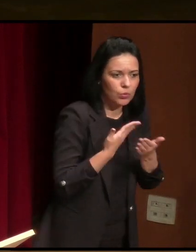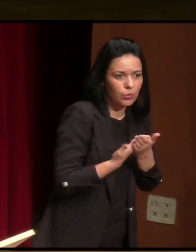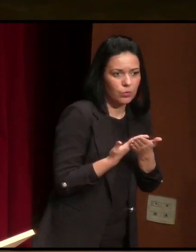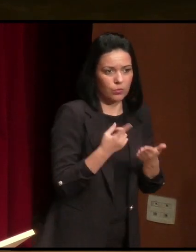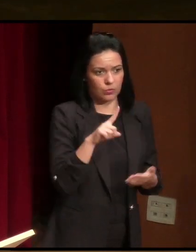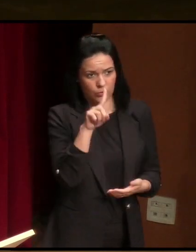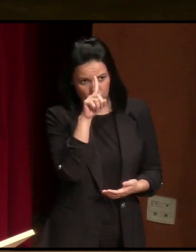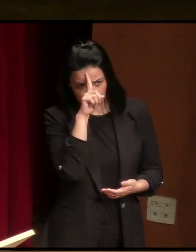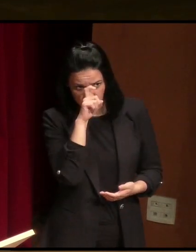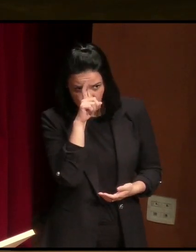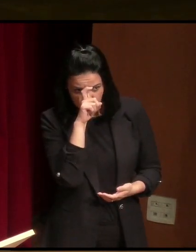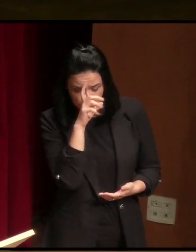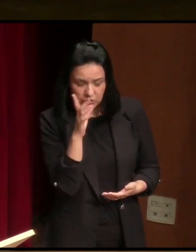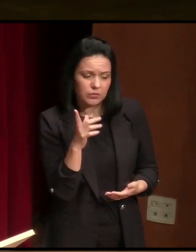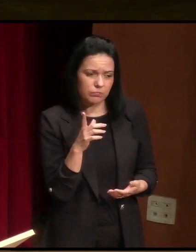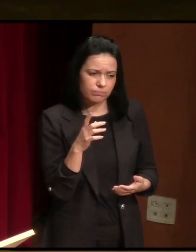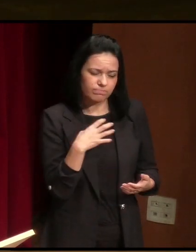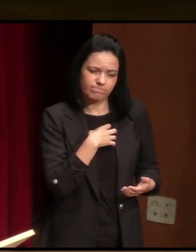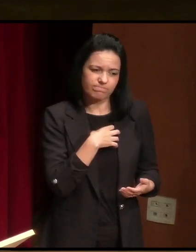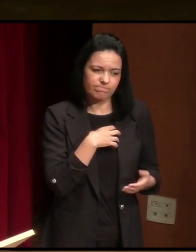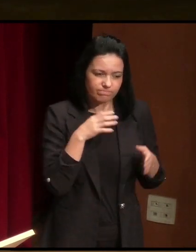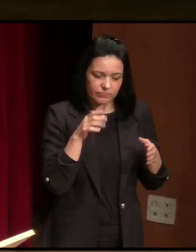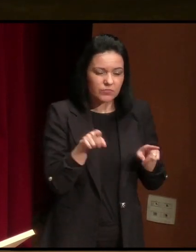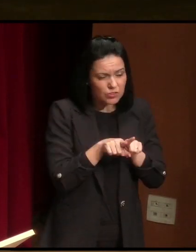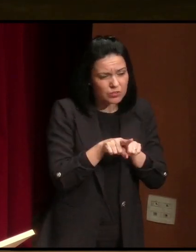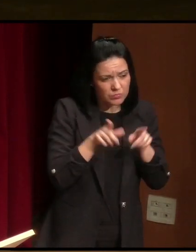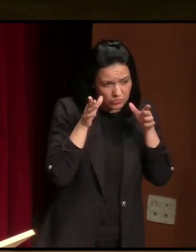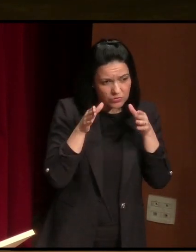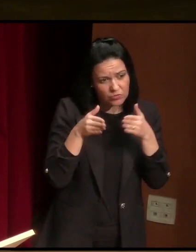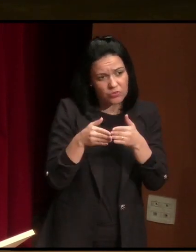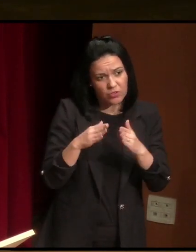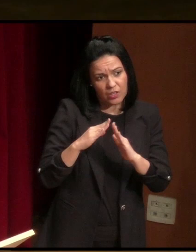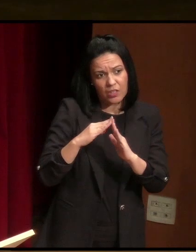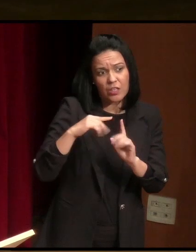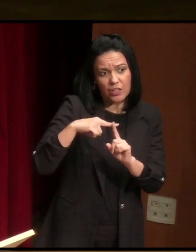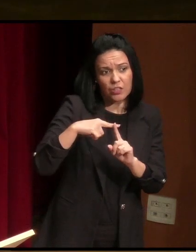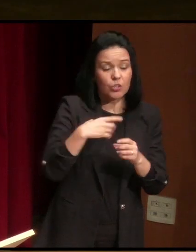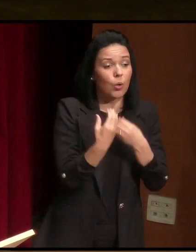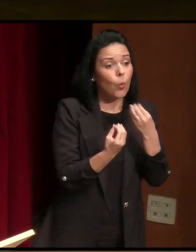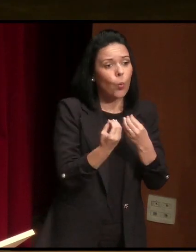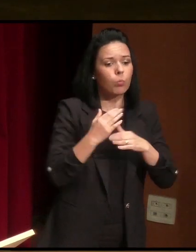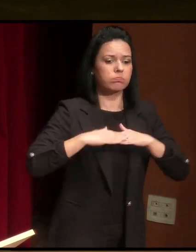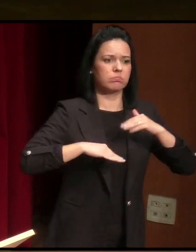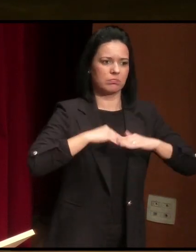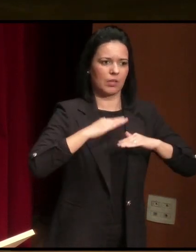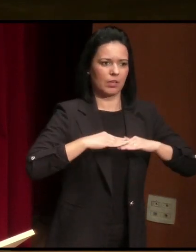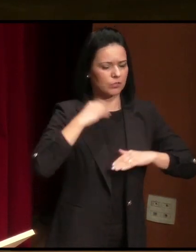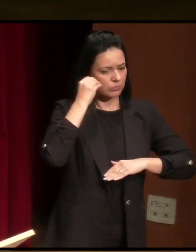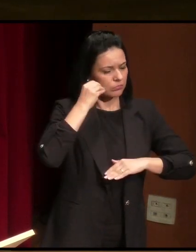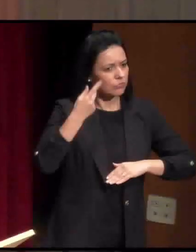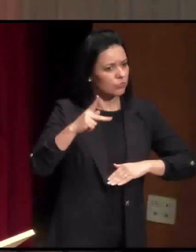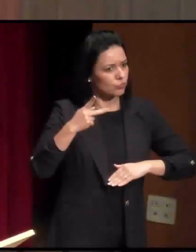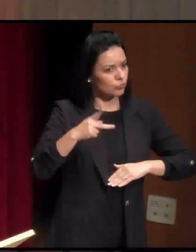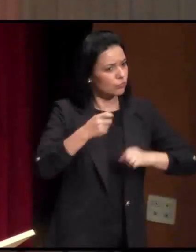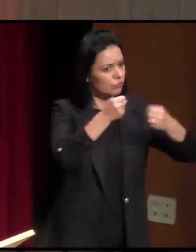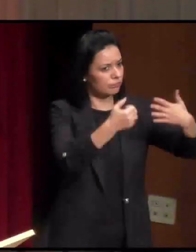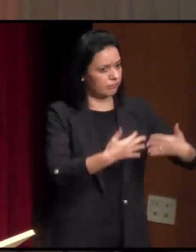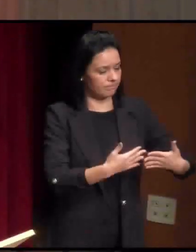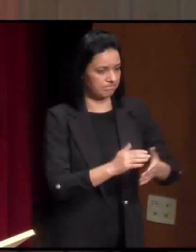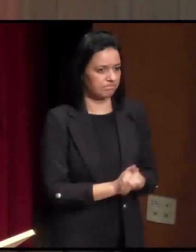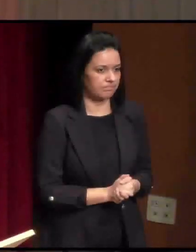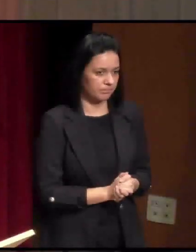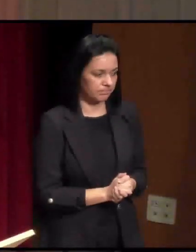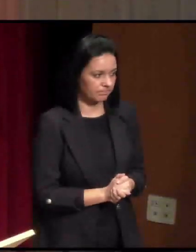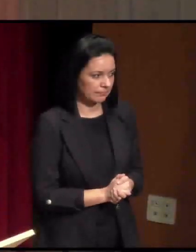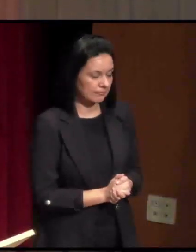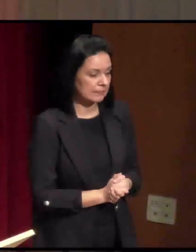hospitais, indo direto ao ponto também, igrejas, desafios práticos na sua experiência?